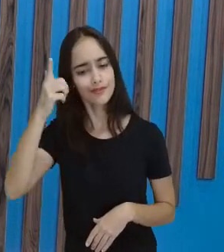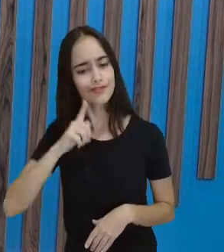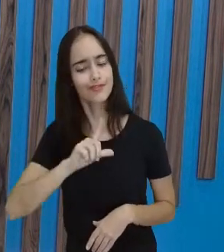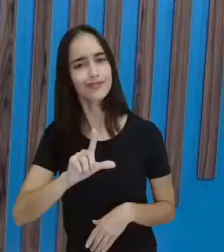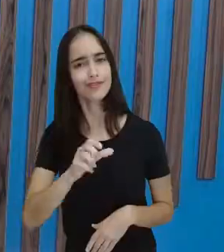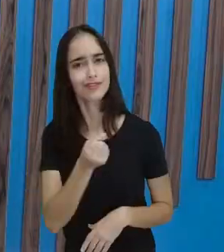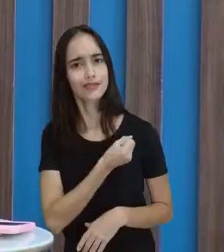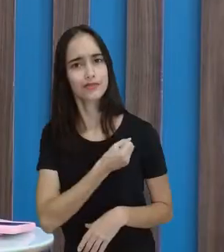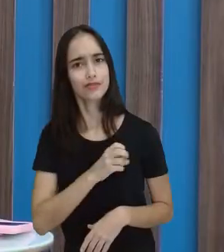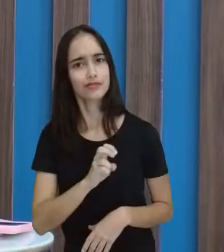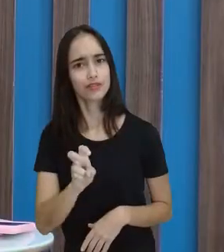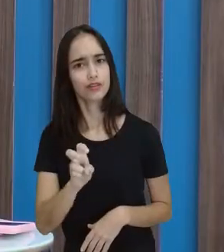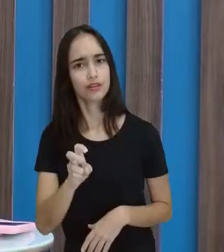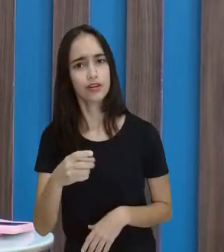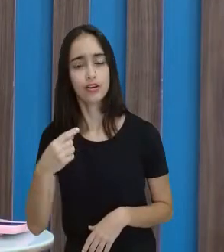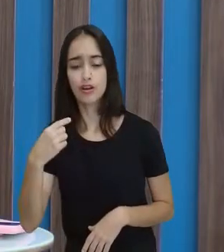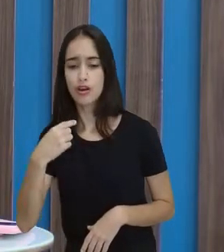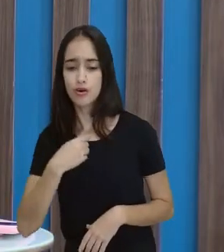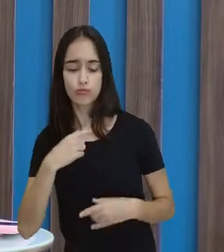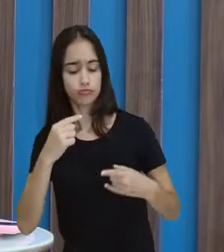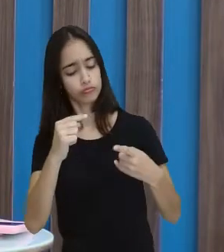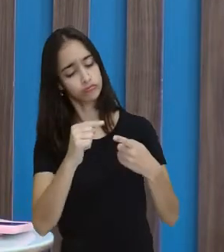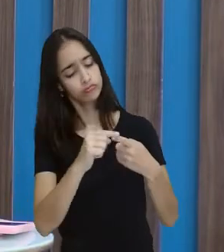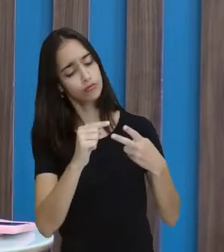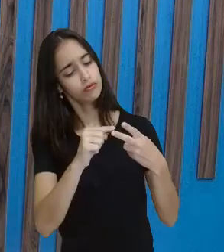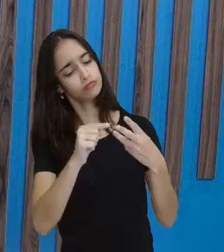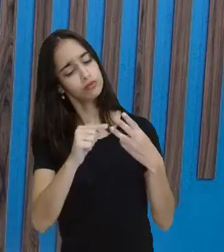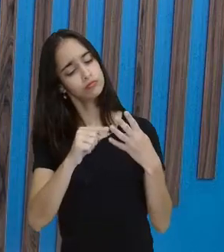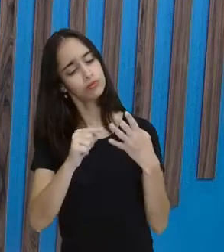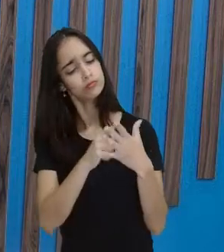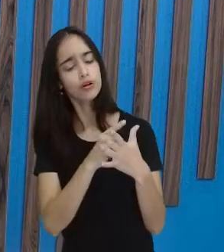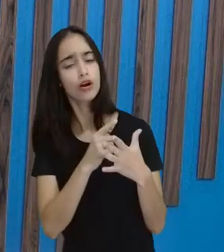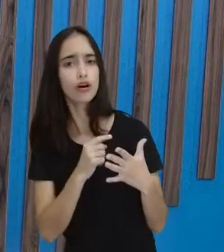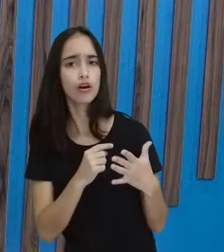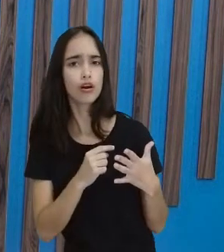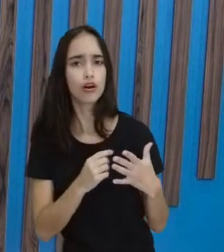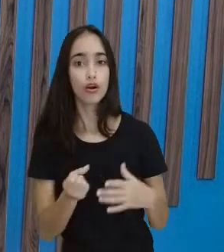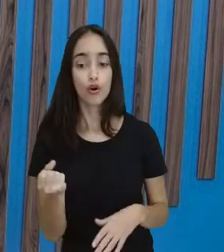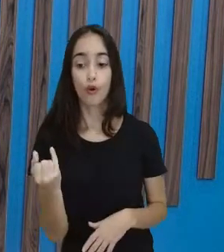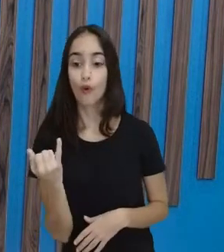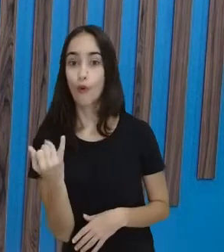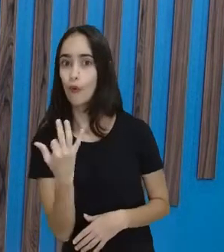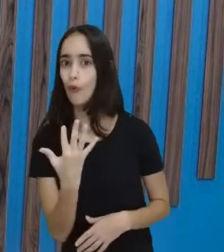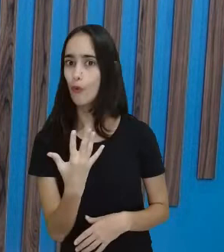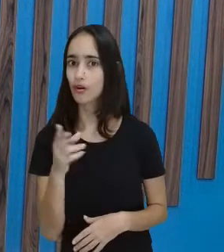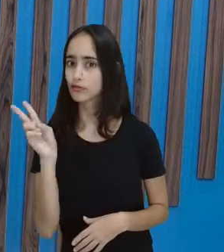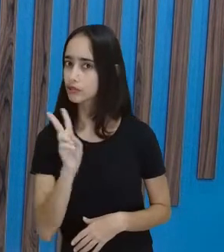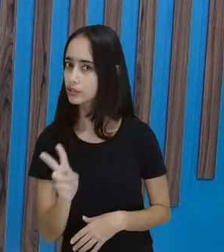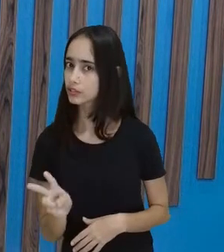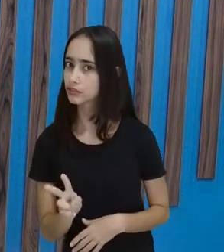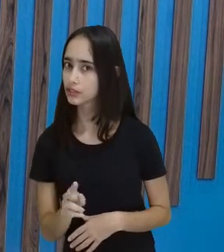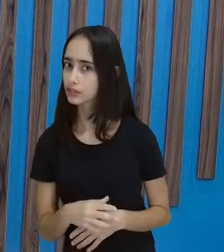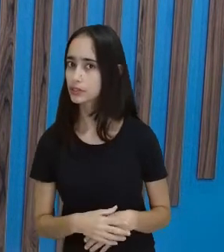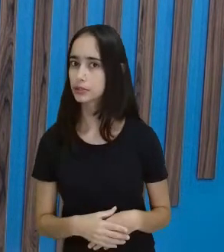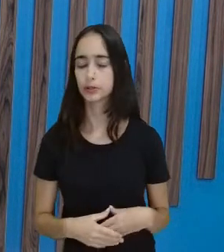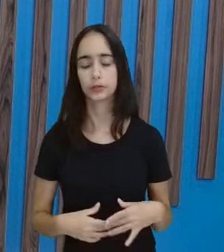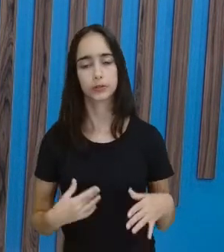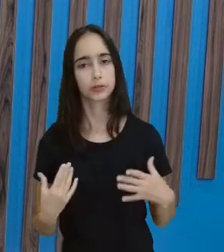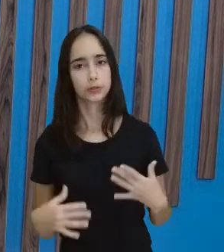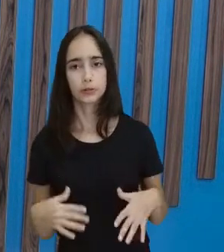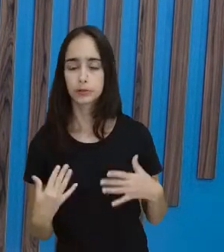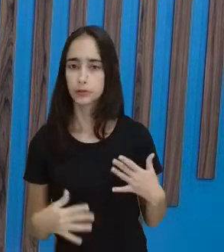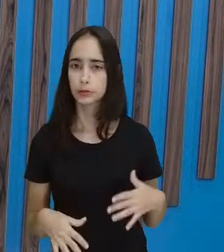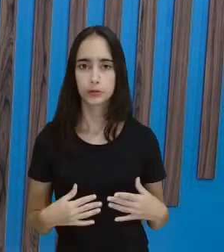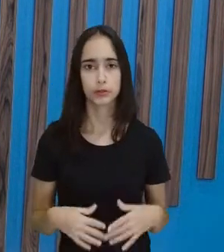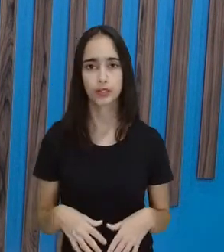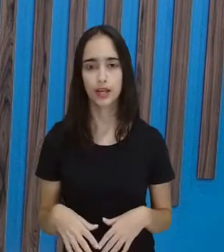dizendo aqui que contou. Eu contei. Contou quantas vezes o 5 cabe aí no 25?